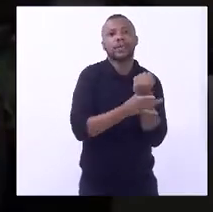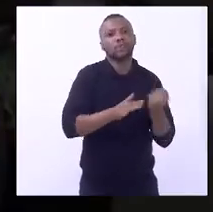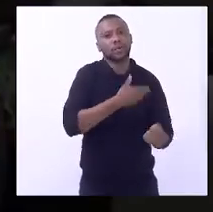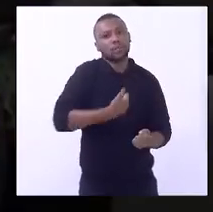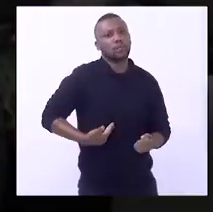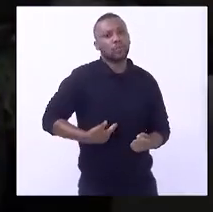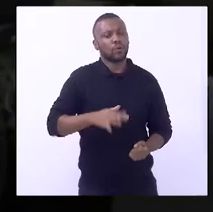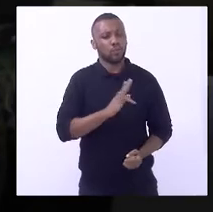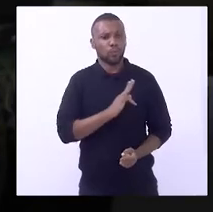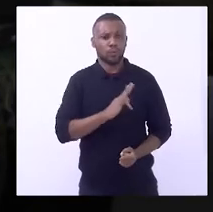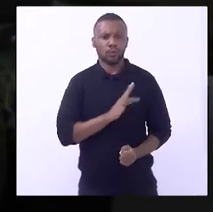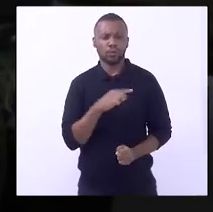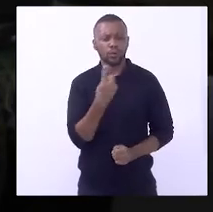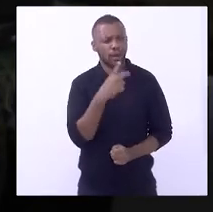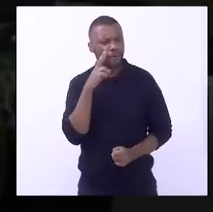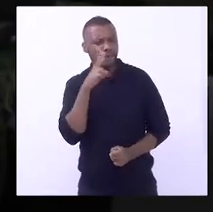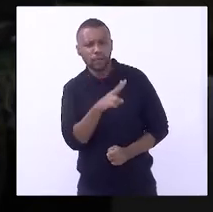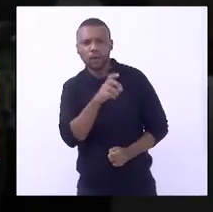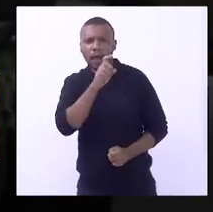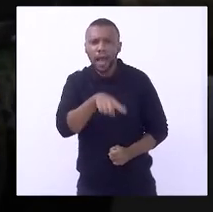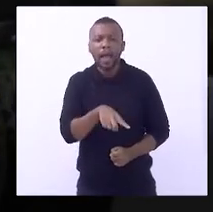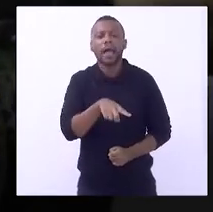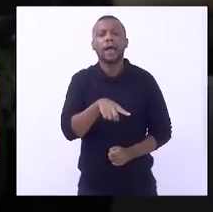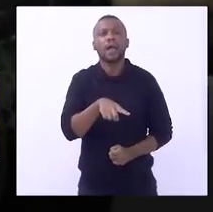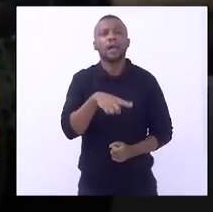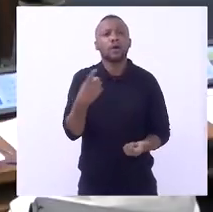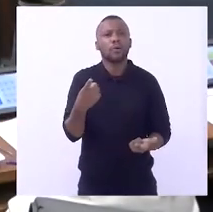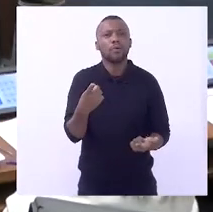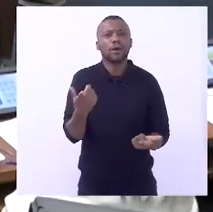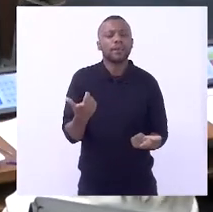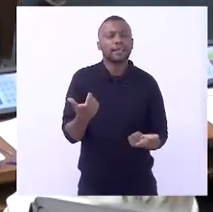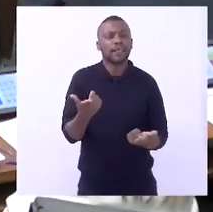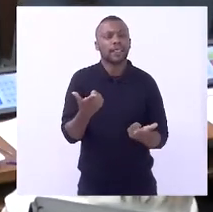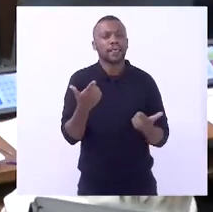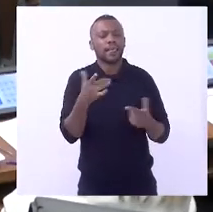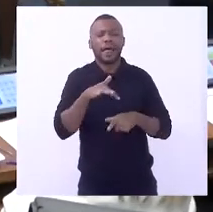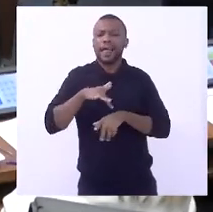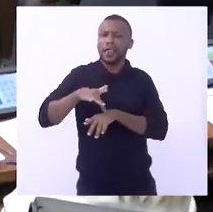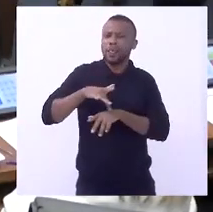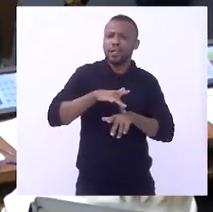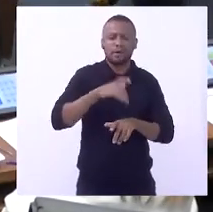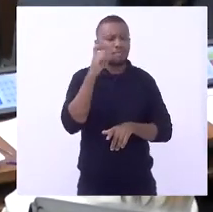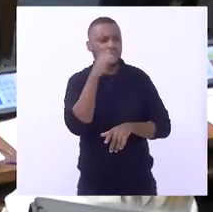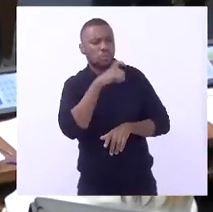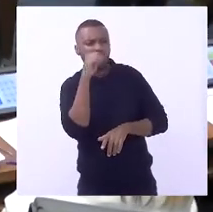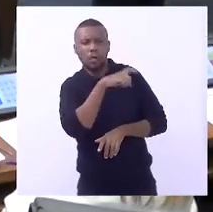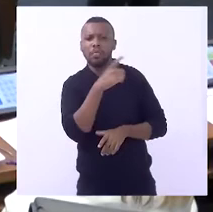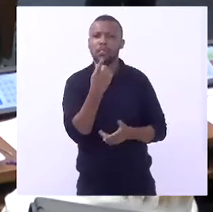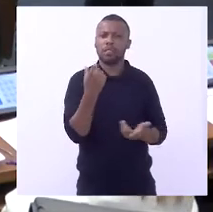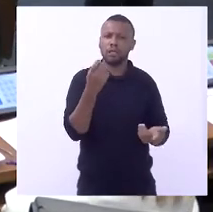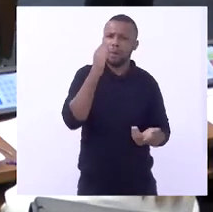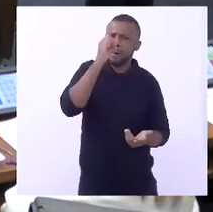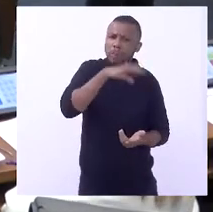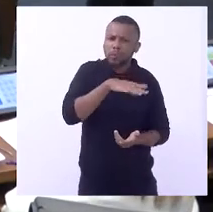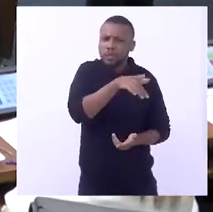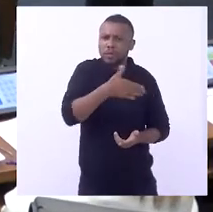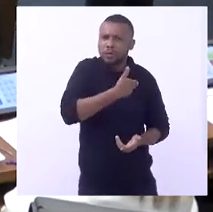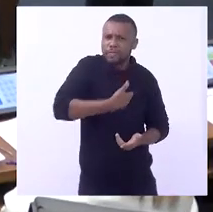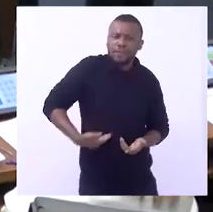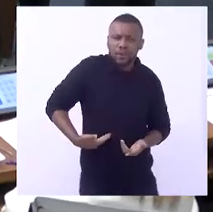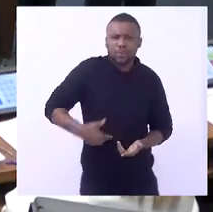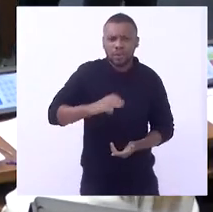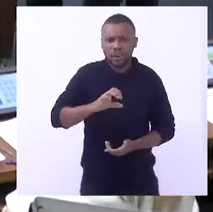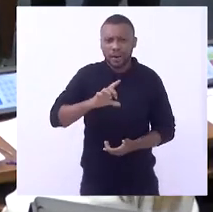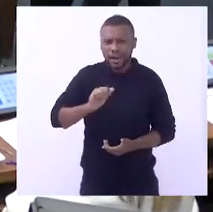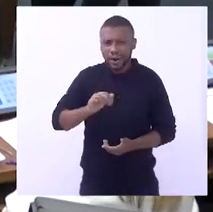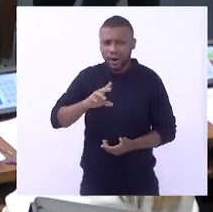que acabamos de ver aqui foi a plena ironia, hipocrisia desse governo do Estado, Cláudio